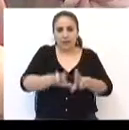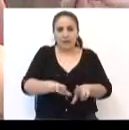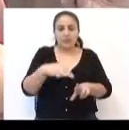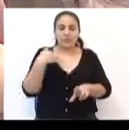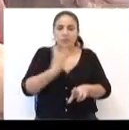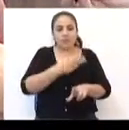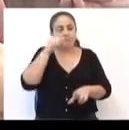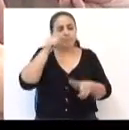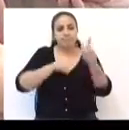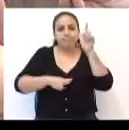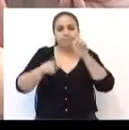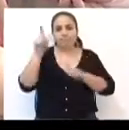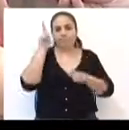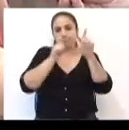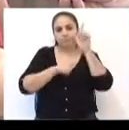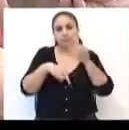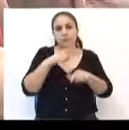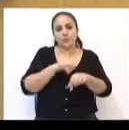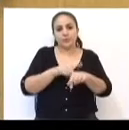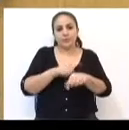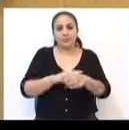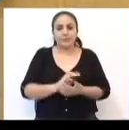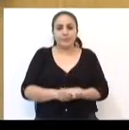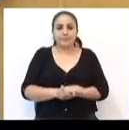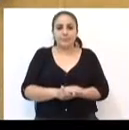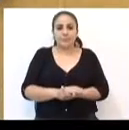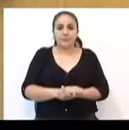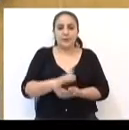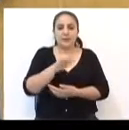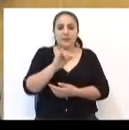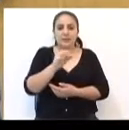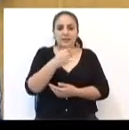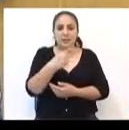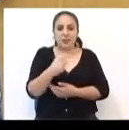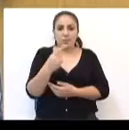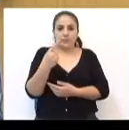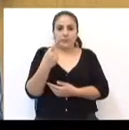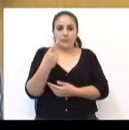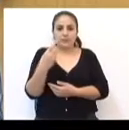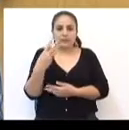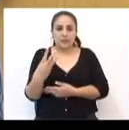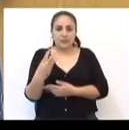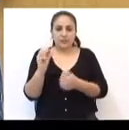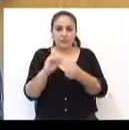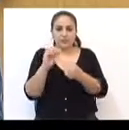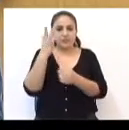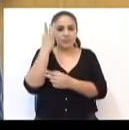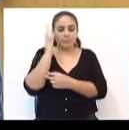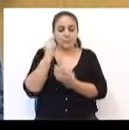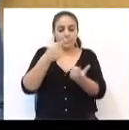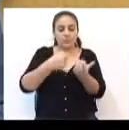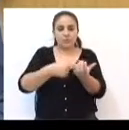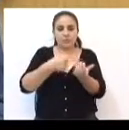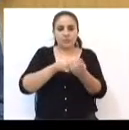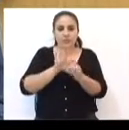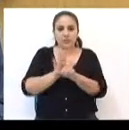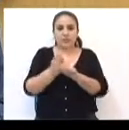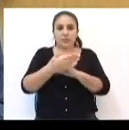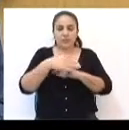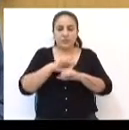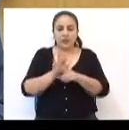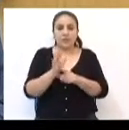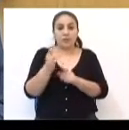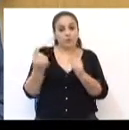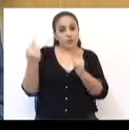viemos conquistando aí ao longo do tempo. A Leão 13 realiza amanhã um cachorro-quente solidário com o objetivo